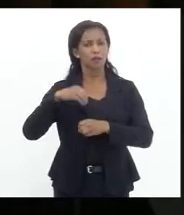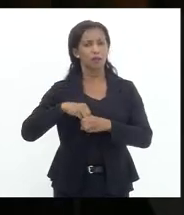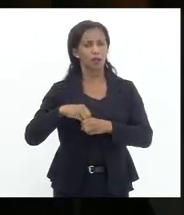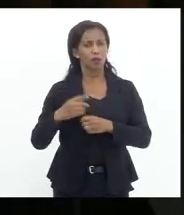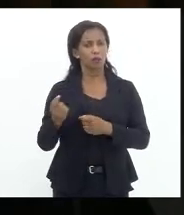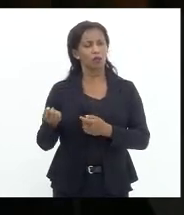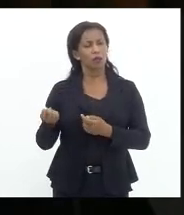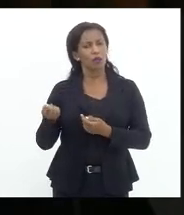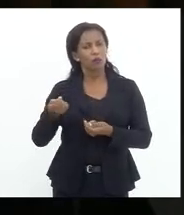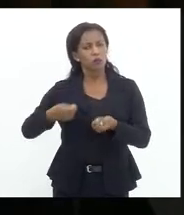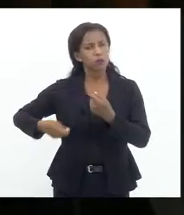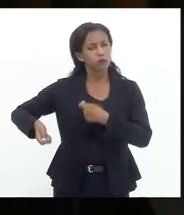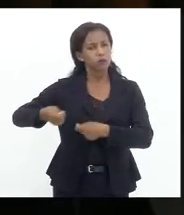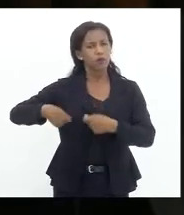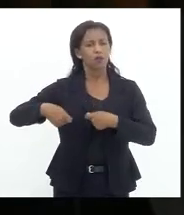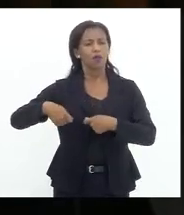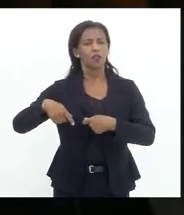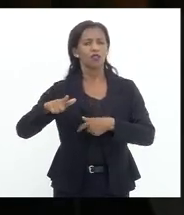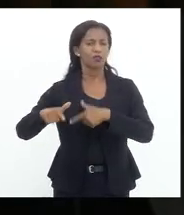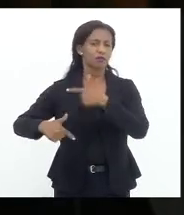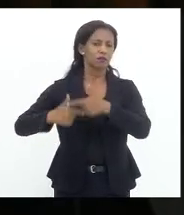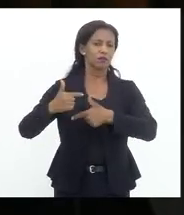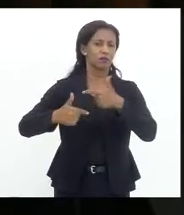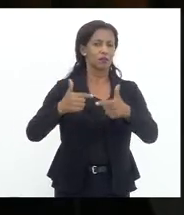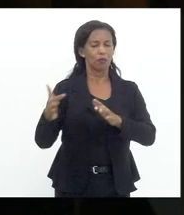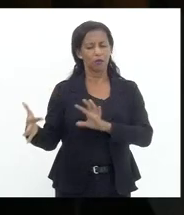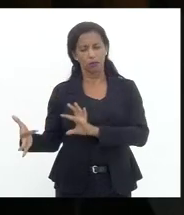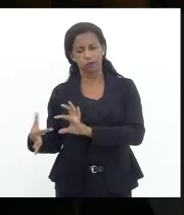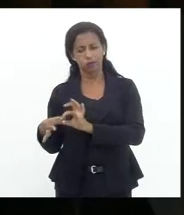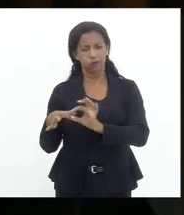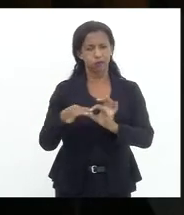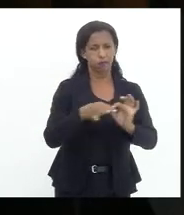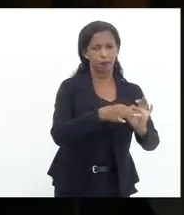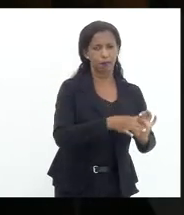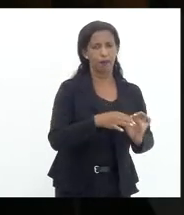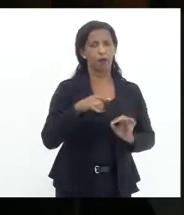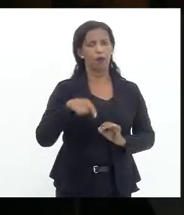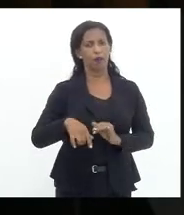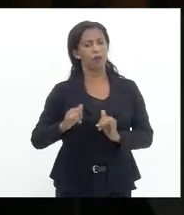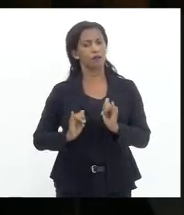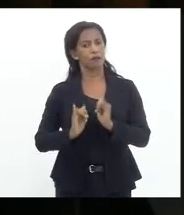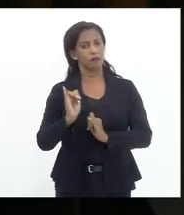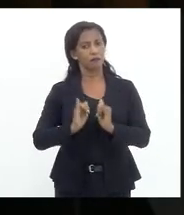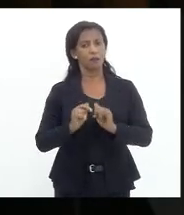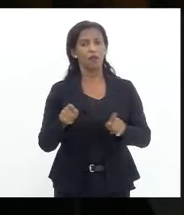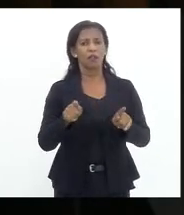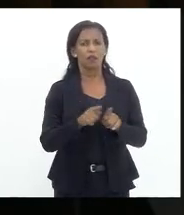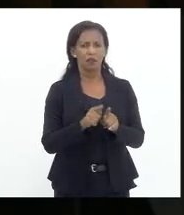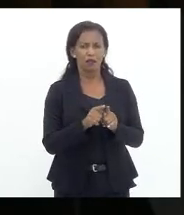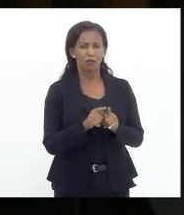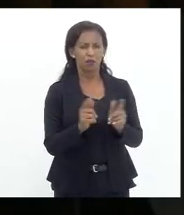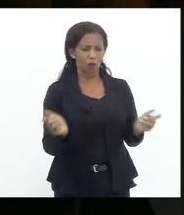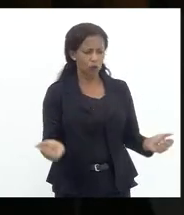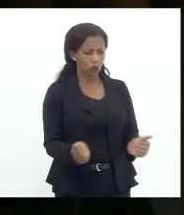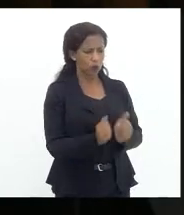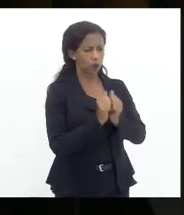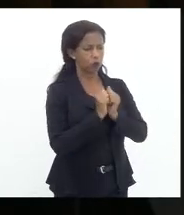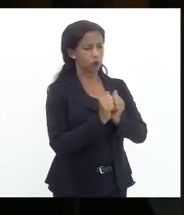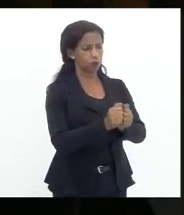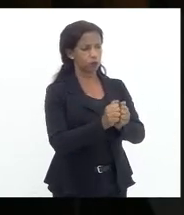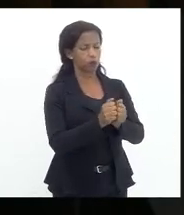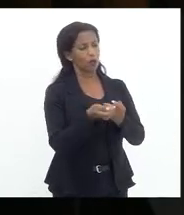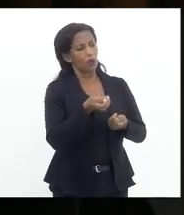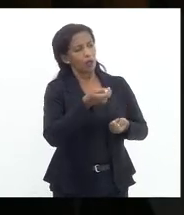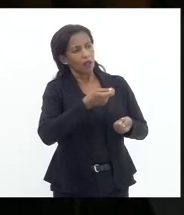de milhares de empregos que são atrelados a esta indústria, também abraçamos a questão